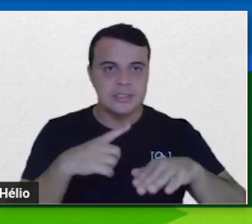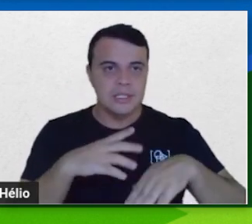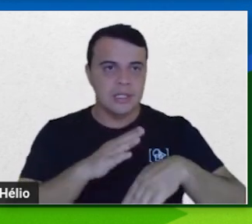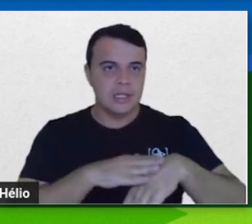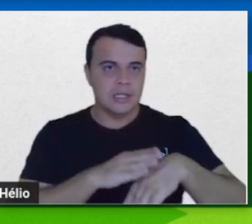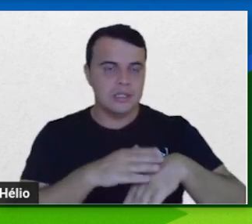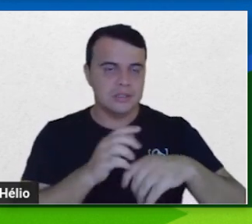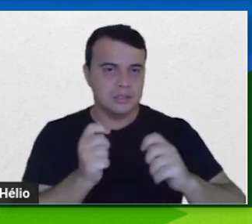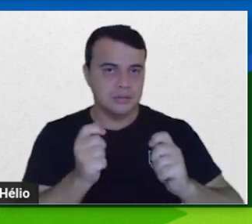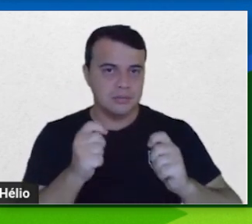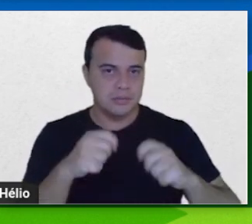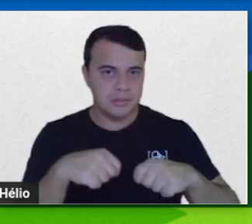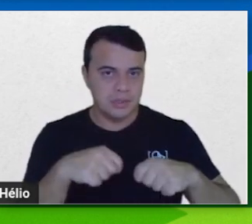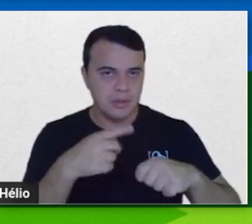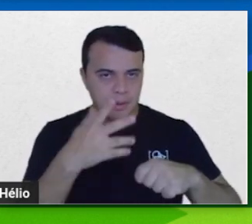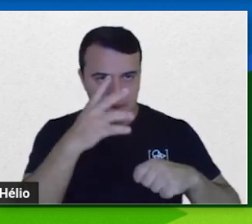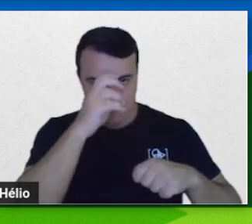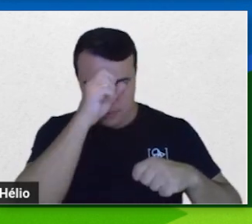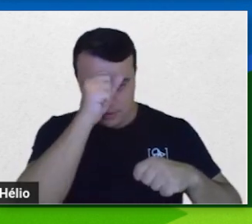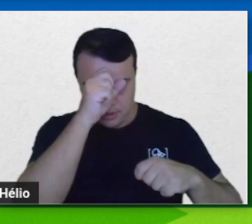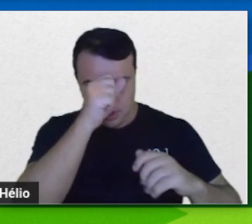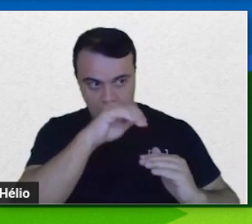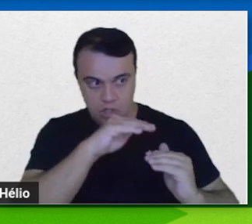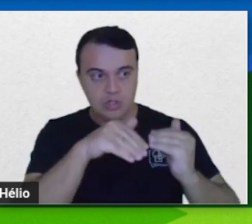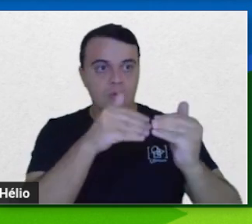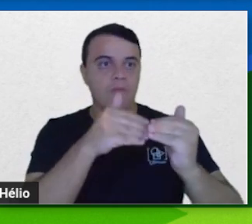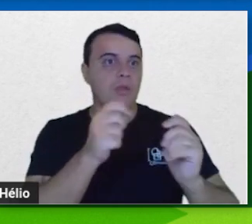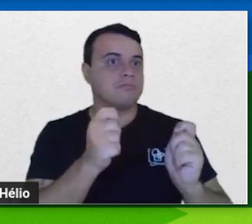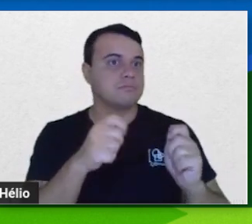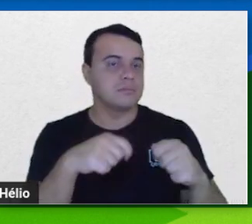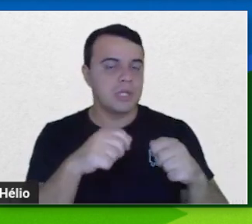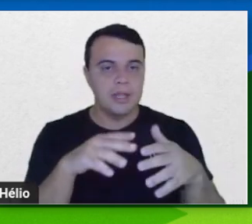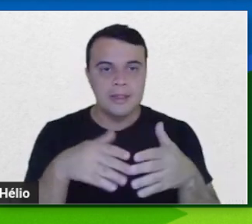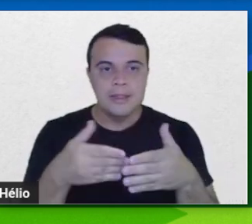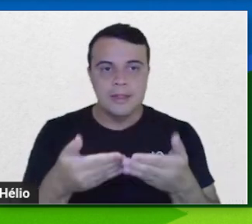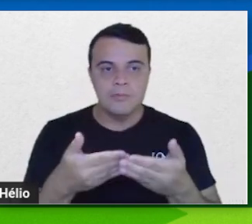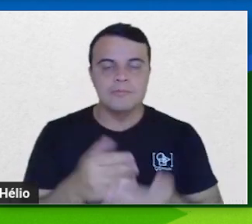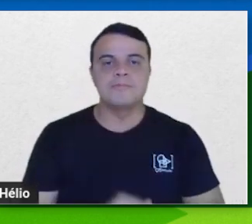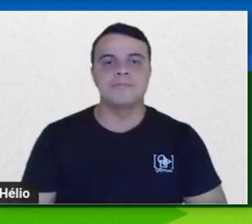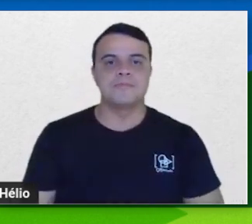habilidade, ela pode ser desenvolvida. Então,